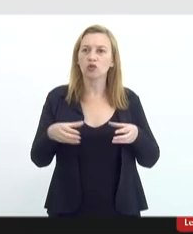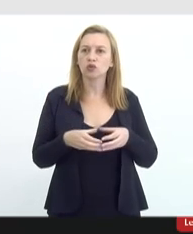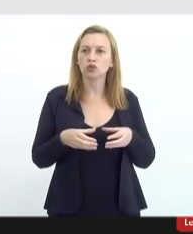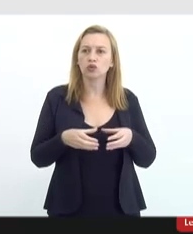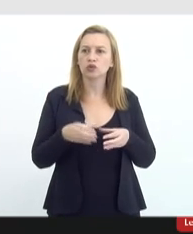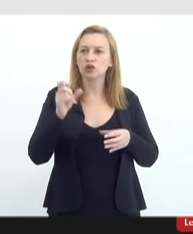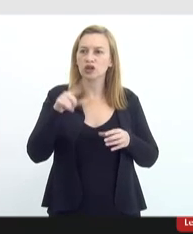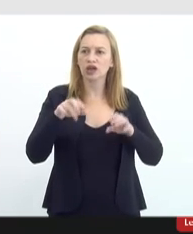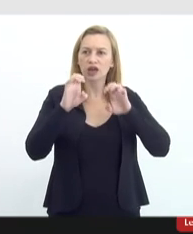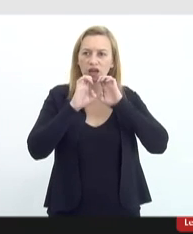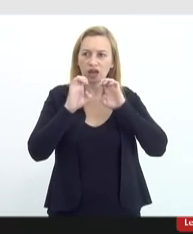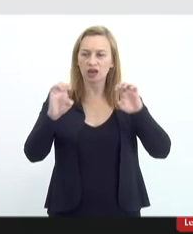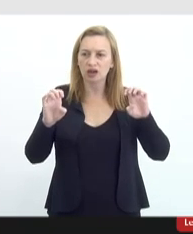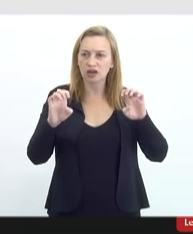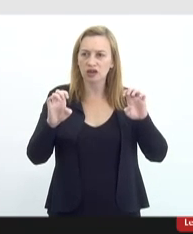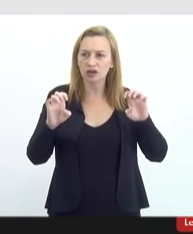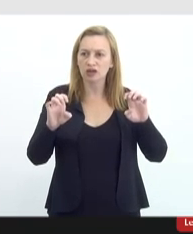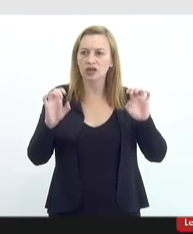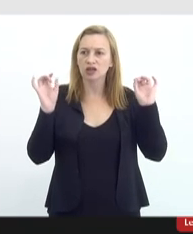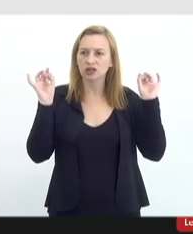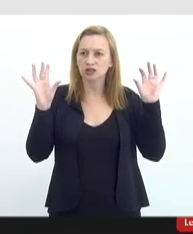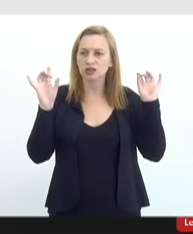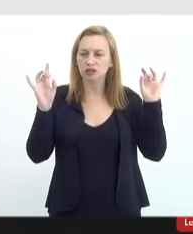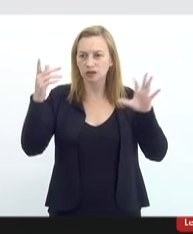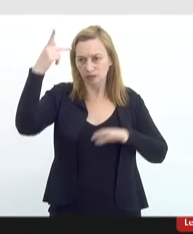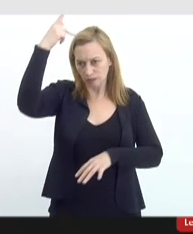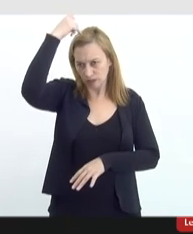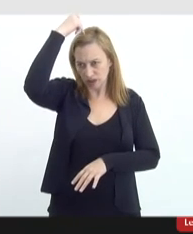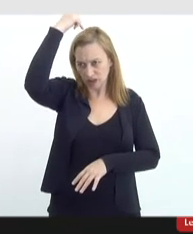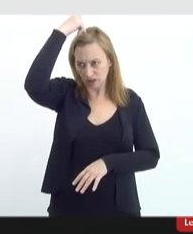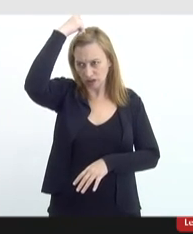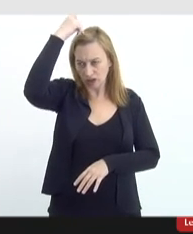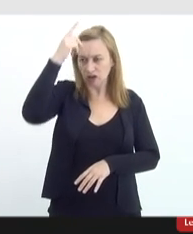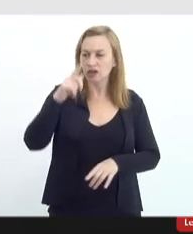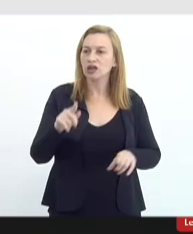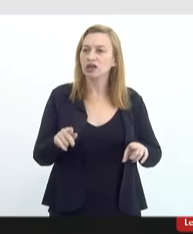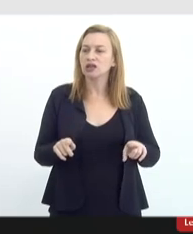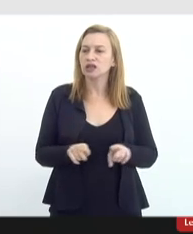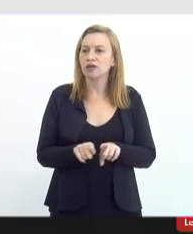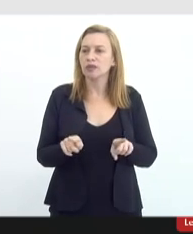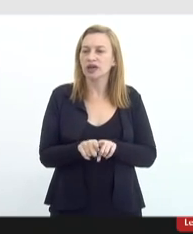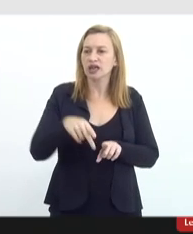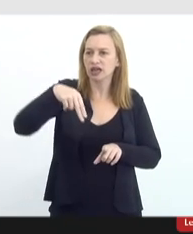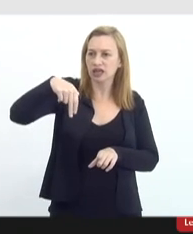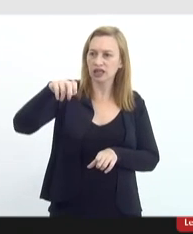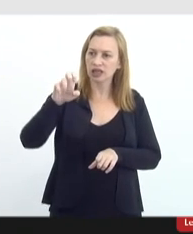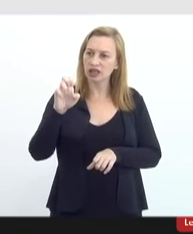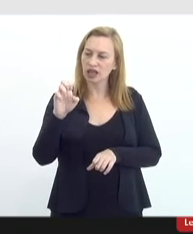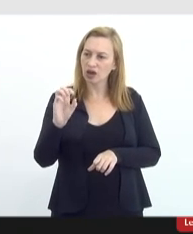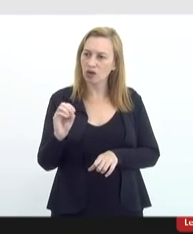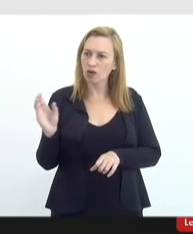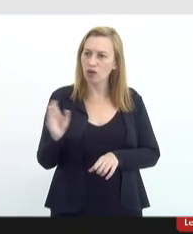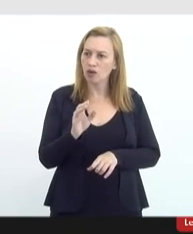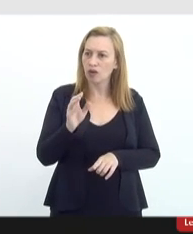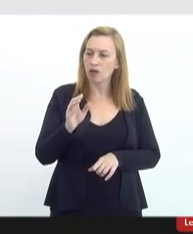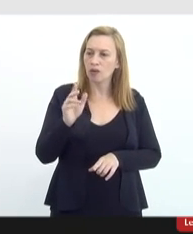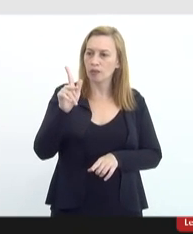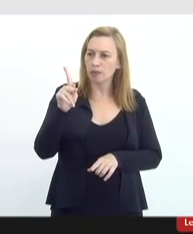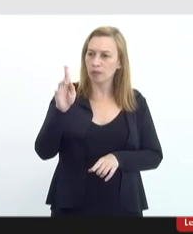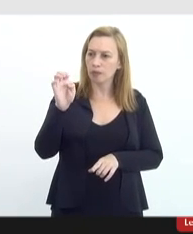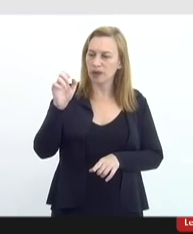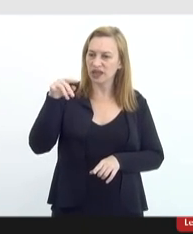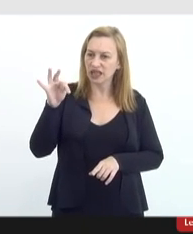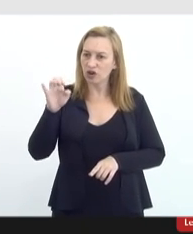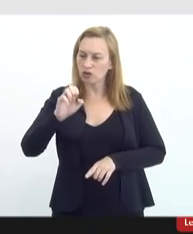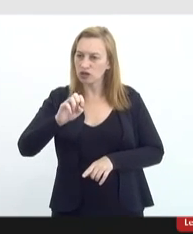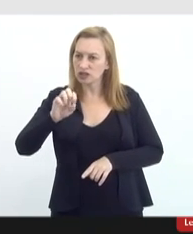são evangélicos e, em especial, pentecostais e neopentecostais. A Igreja Católica, indubitavelmente, teve uma responsabilidade e